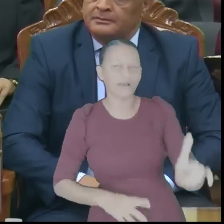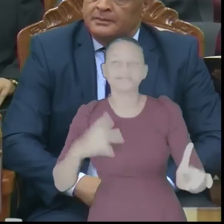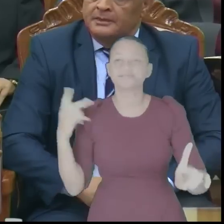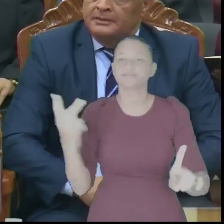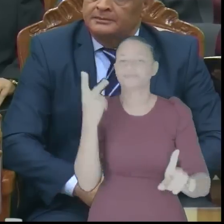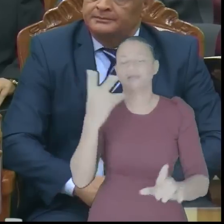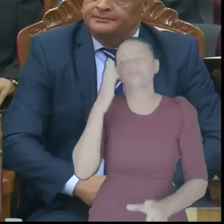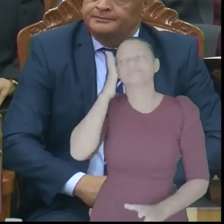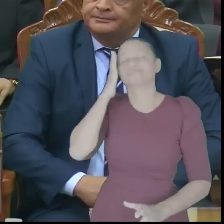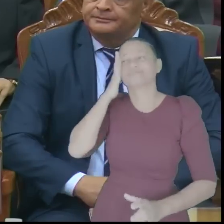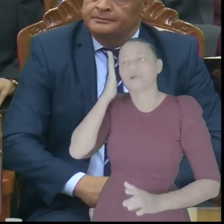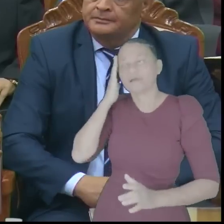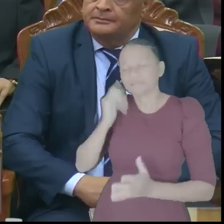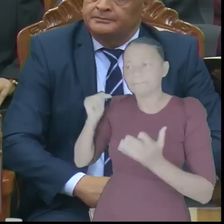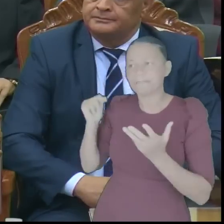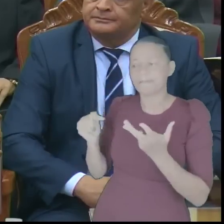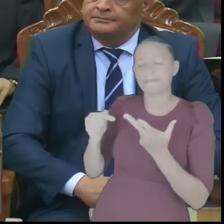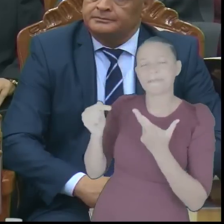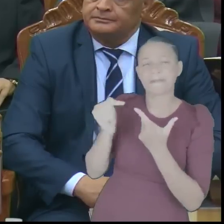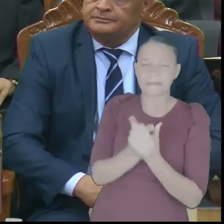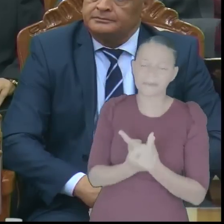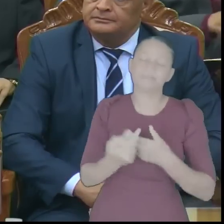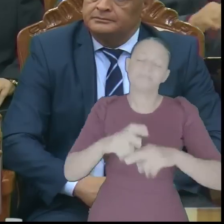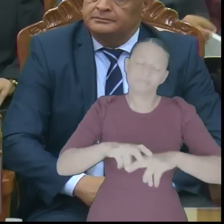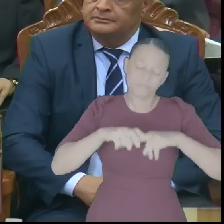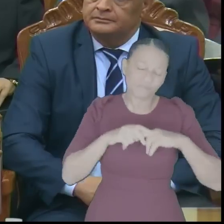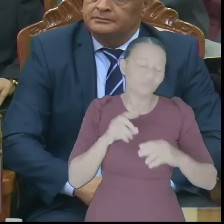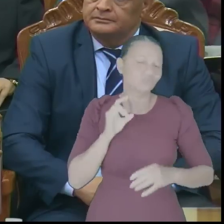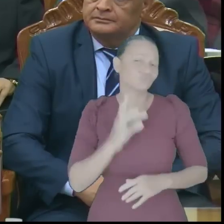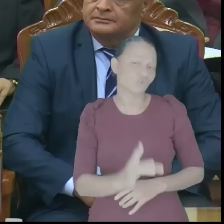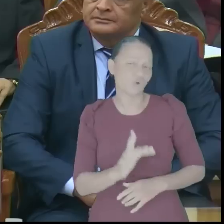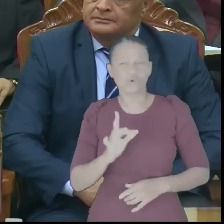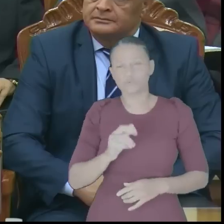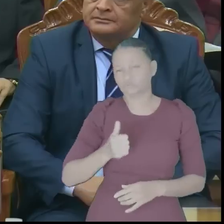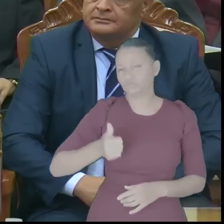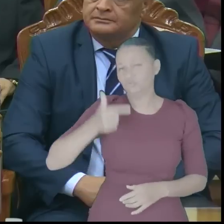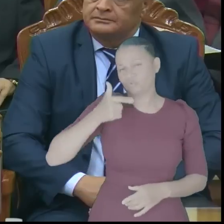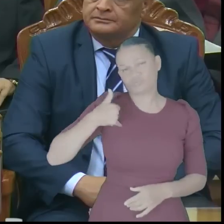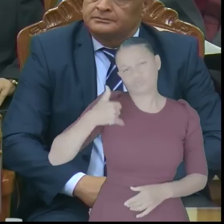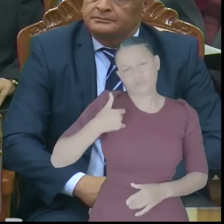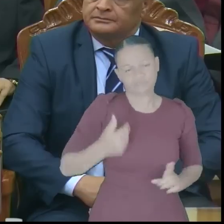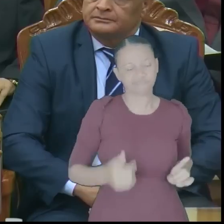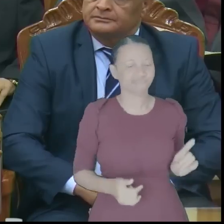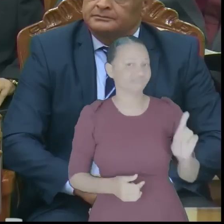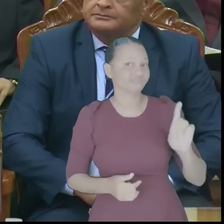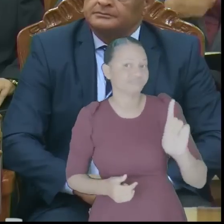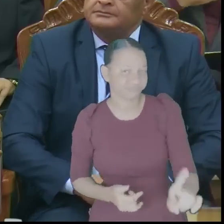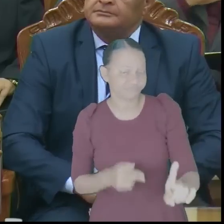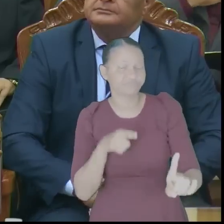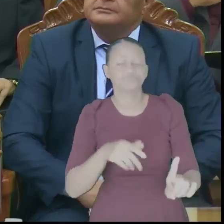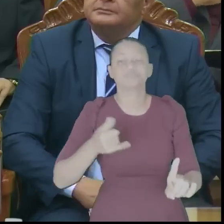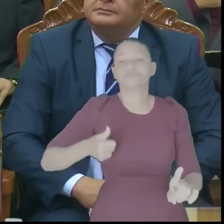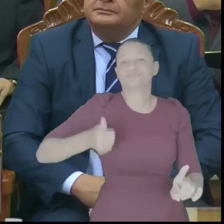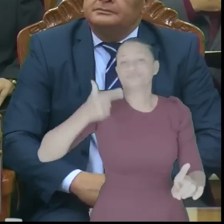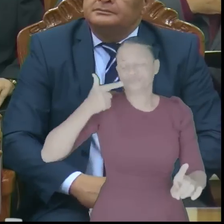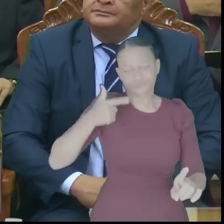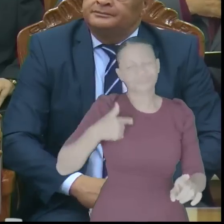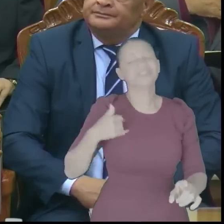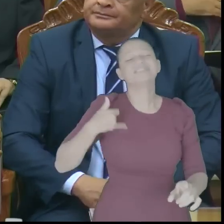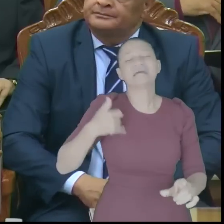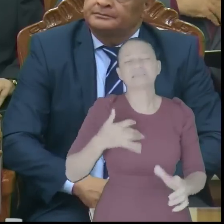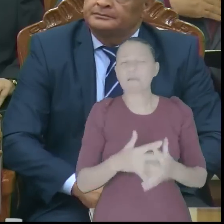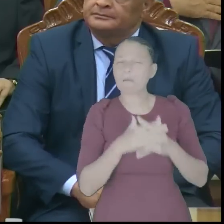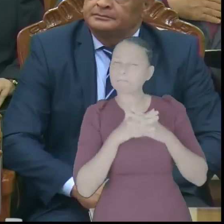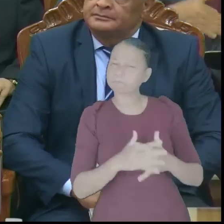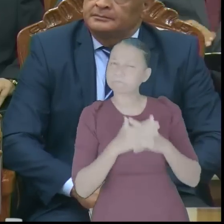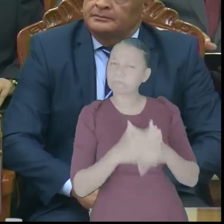por muitas razões ele reaparece aos 12 anos, mas a gente sempre ouve falar que 12 anos é a idade complicada. 12 anos